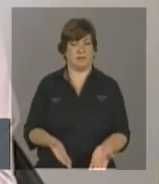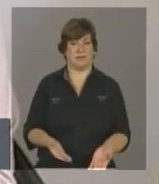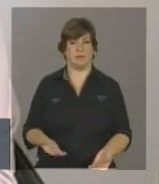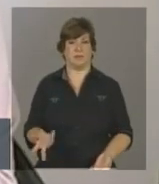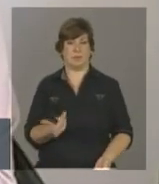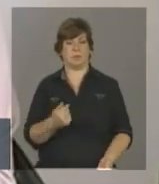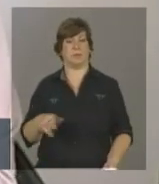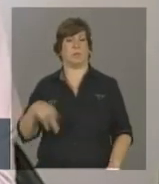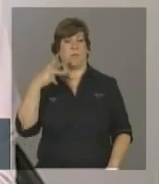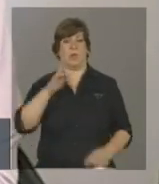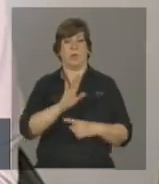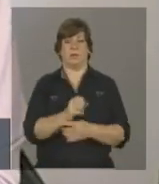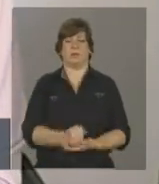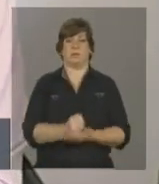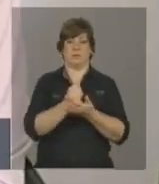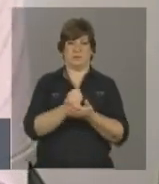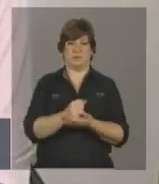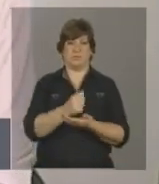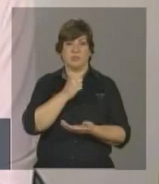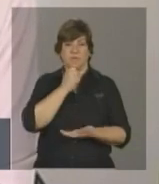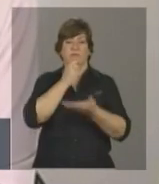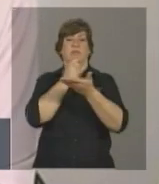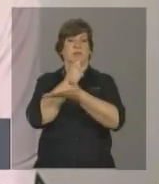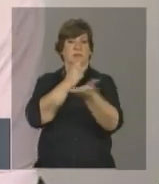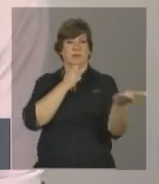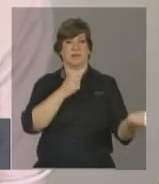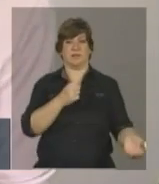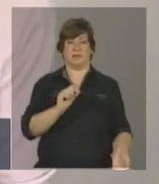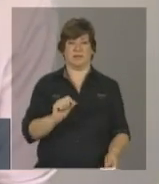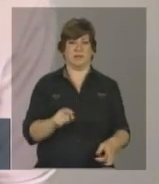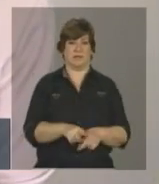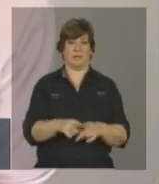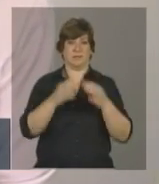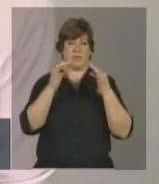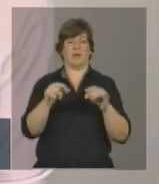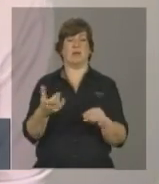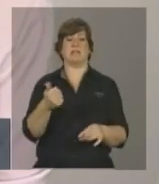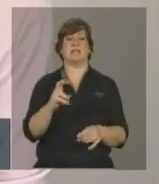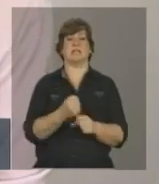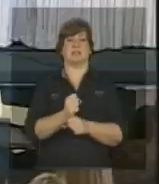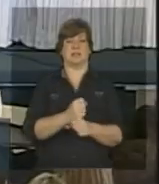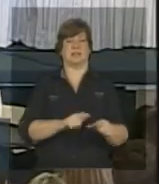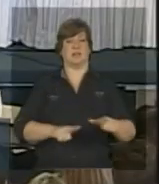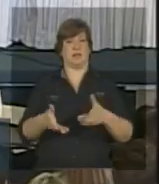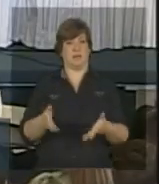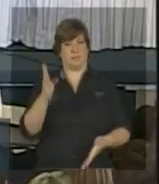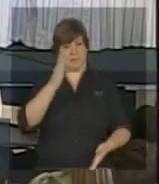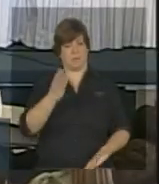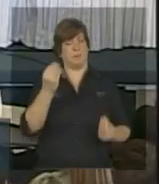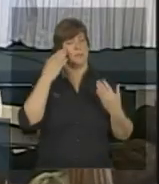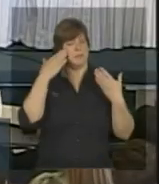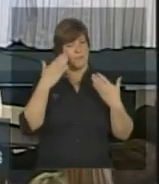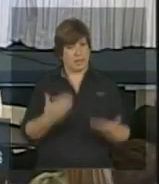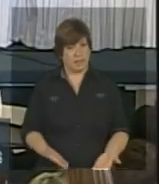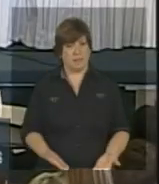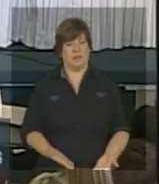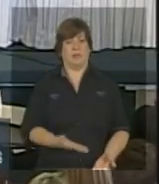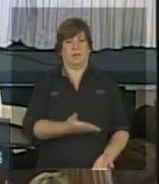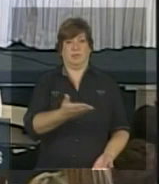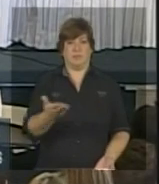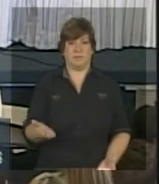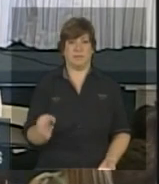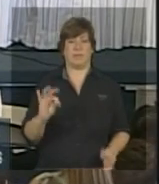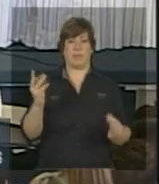a política de proteção a testemunhas e vítimas registrando estes 15 anos de atuação no Brasil. Então, muito obrigado, na sua pessoa, a todos